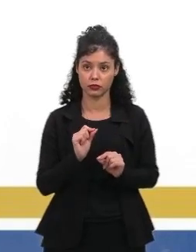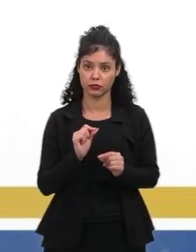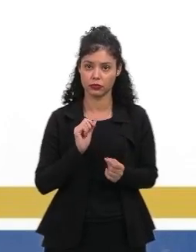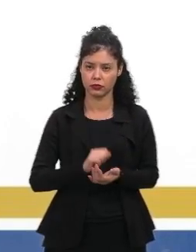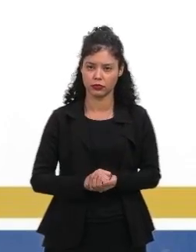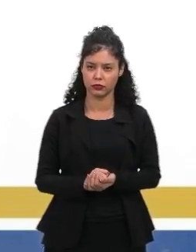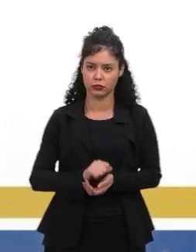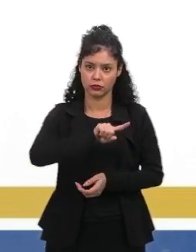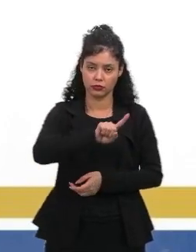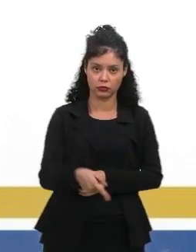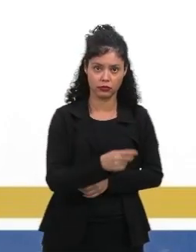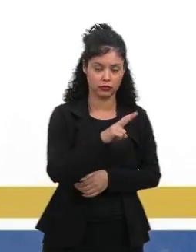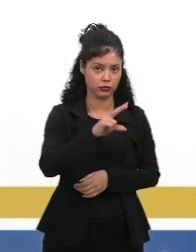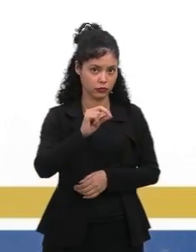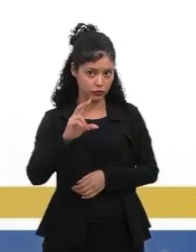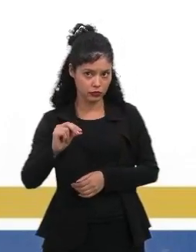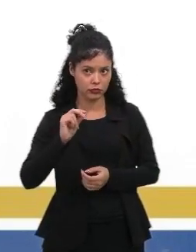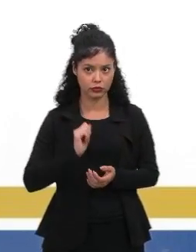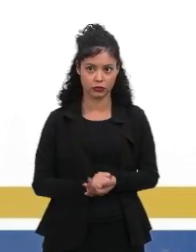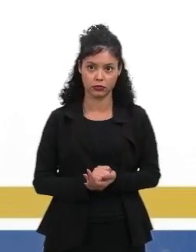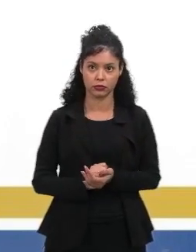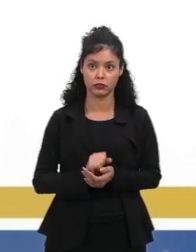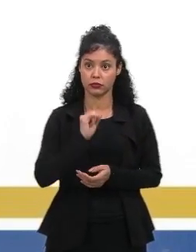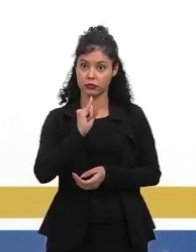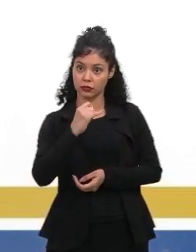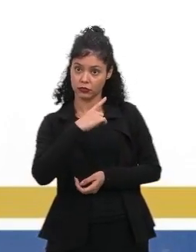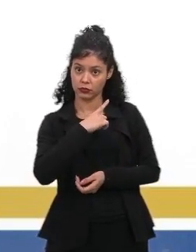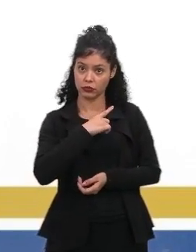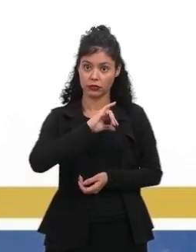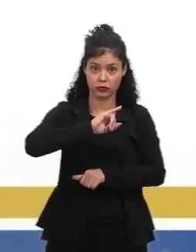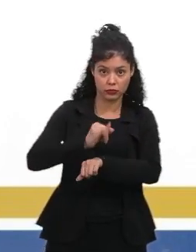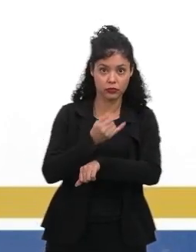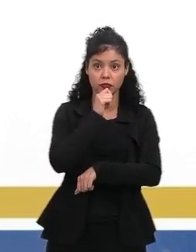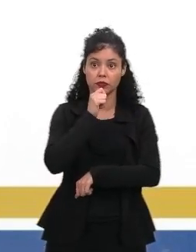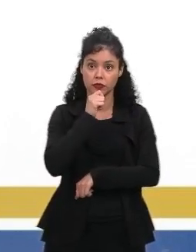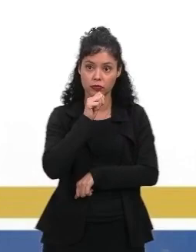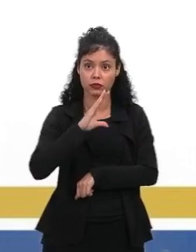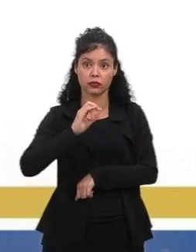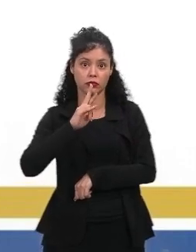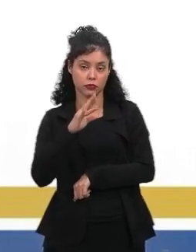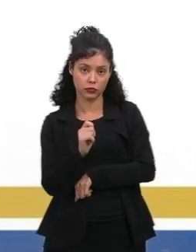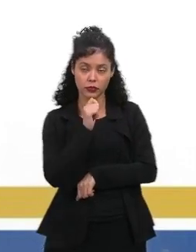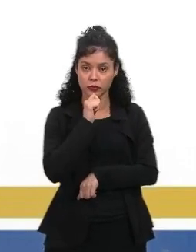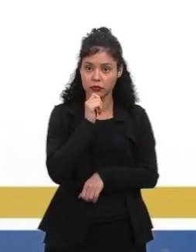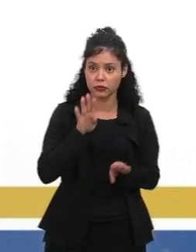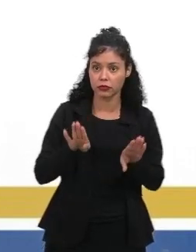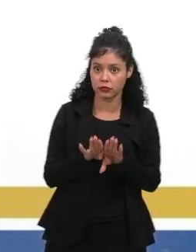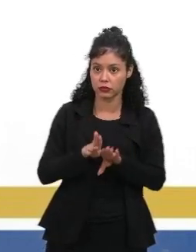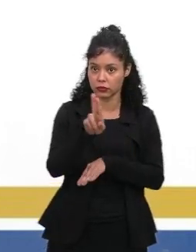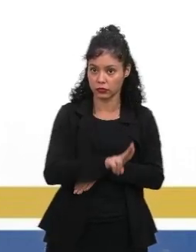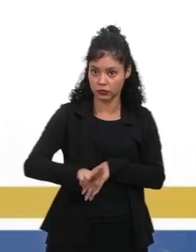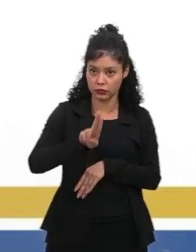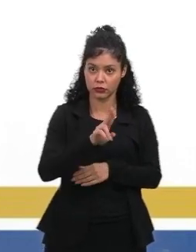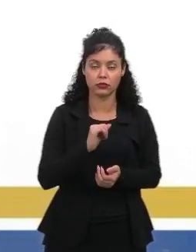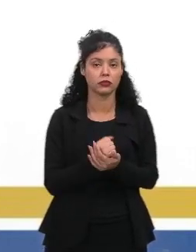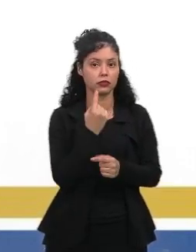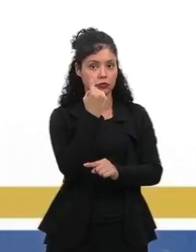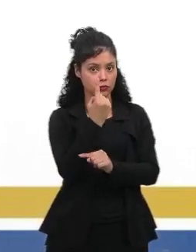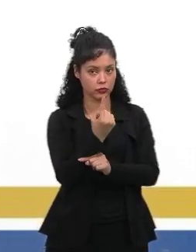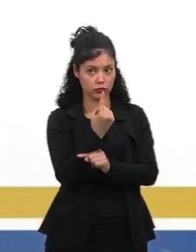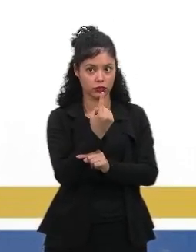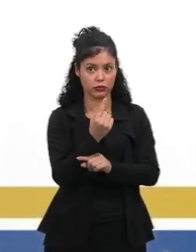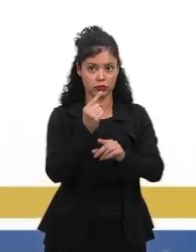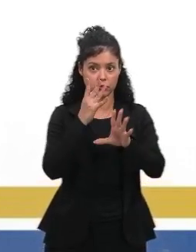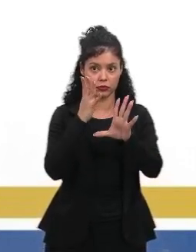valor à vista é R$ 1.500. E se vai ser a juros compostos, quando eu trabalho com juros compostos, eu utilizo